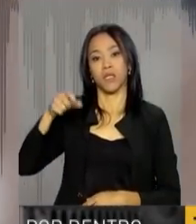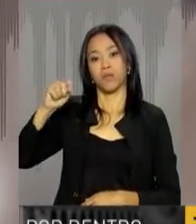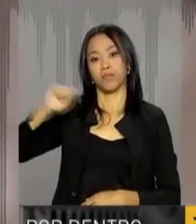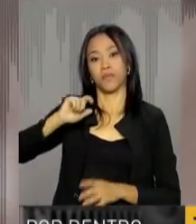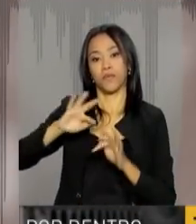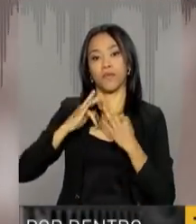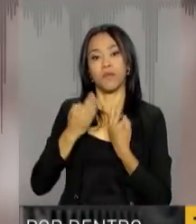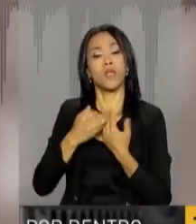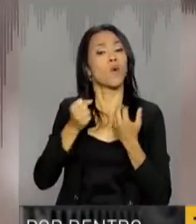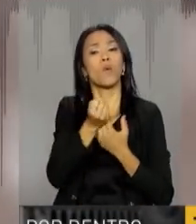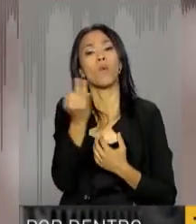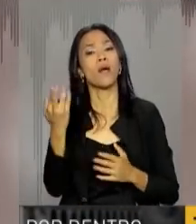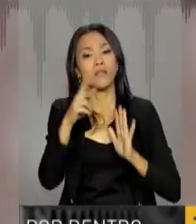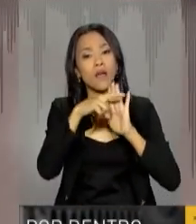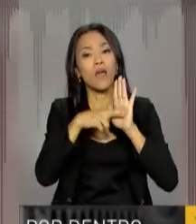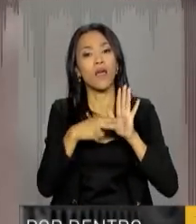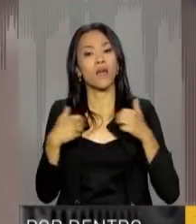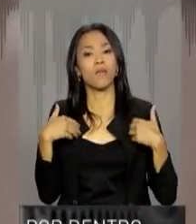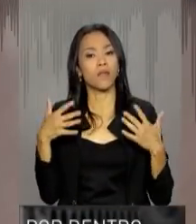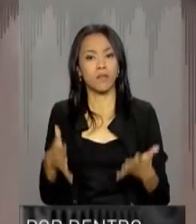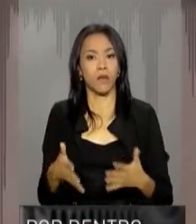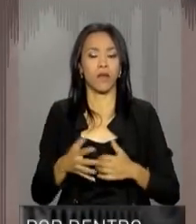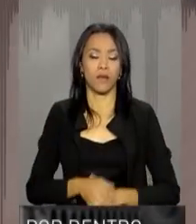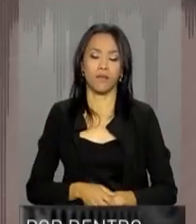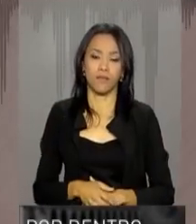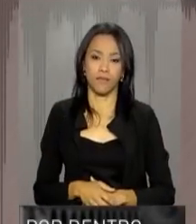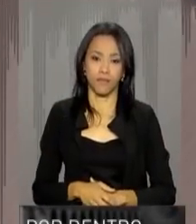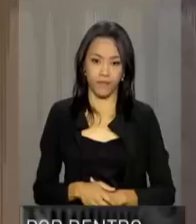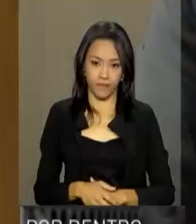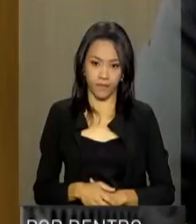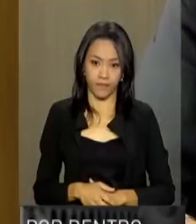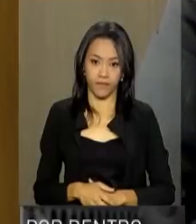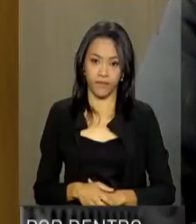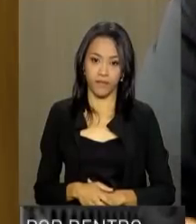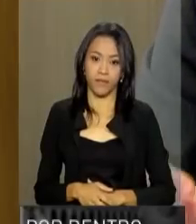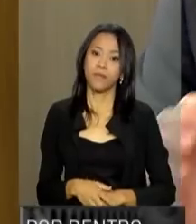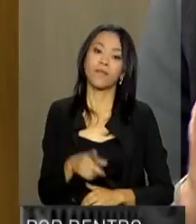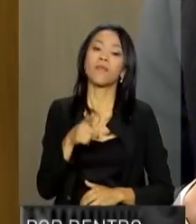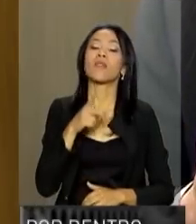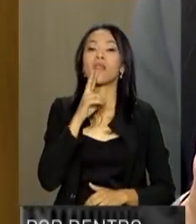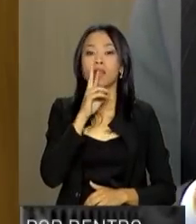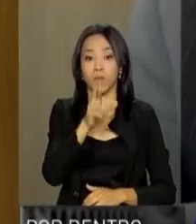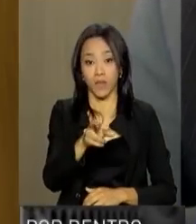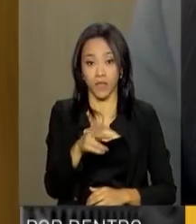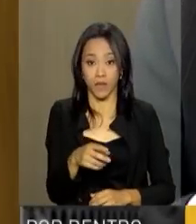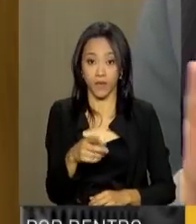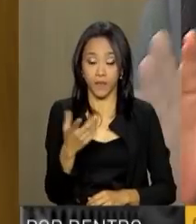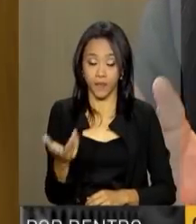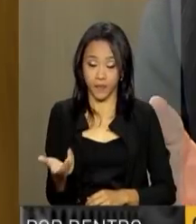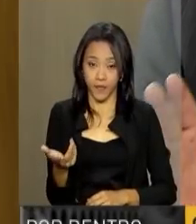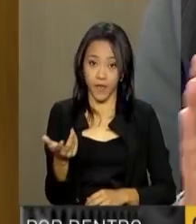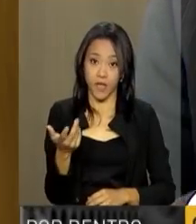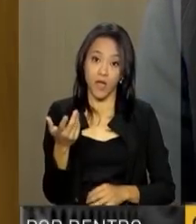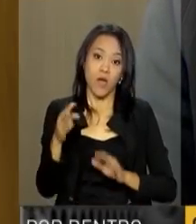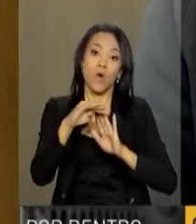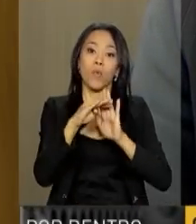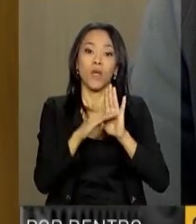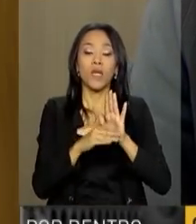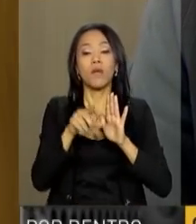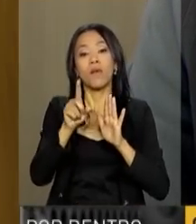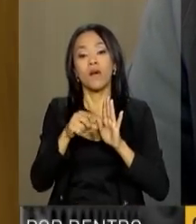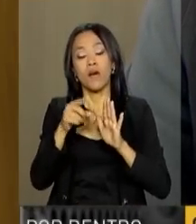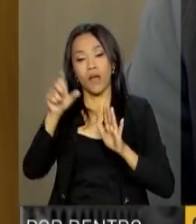parte do programa é randy é o bolsa família como eu disse no início de um programa de complementação